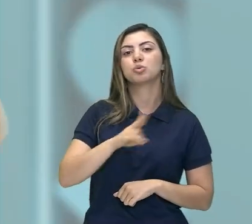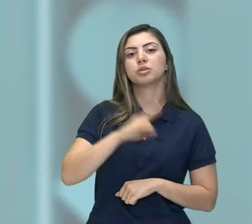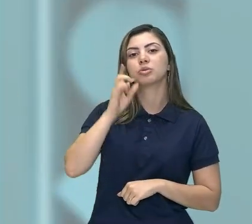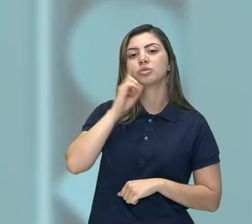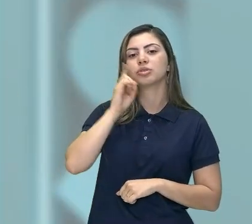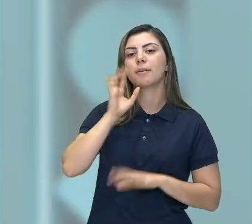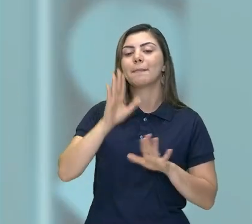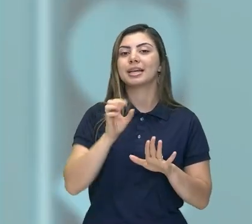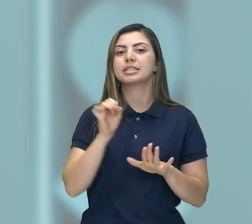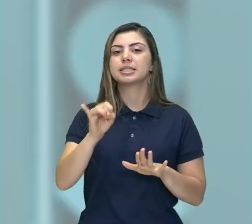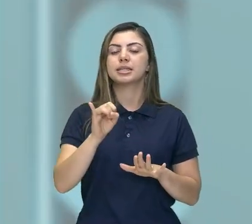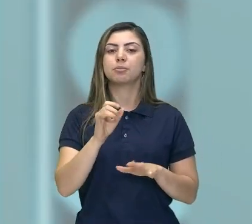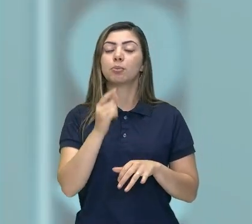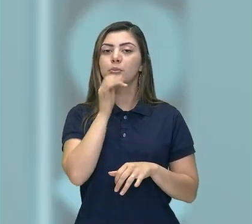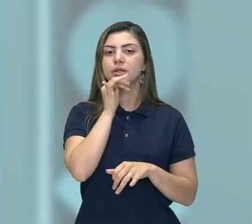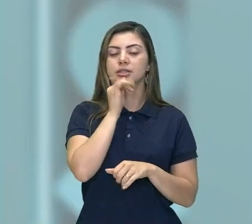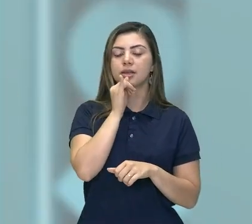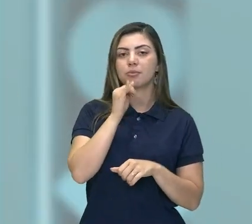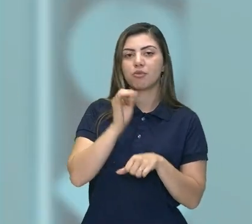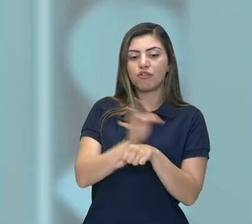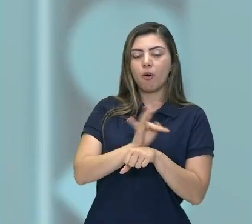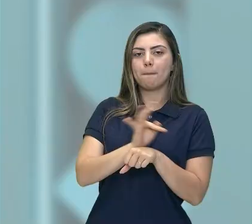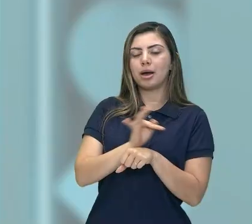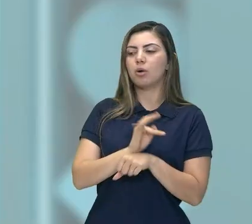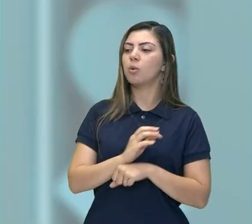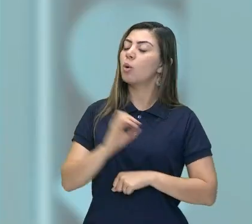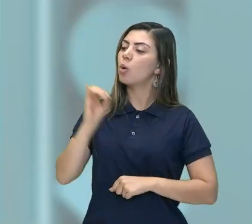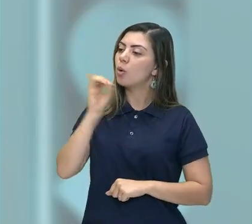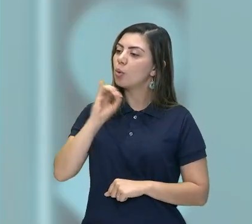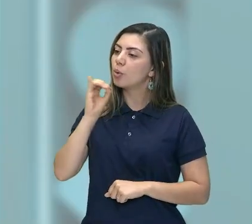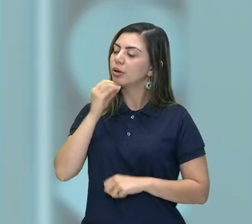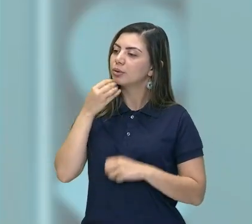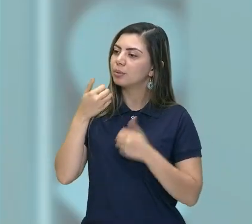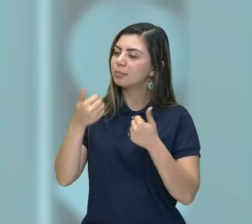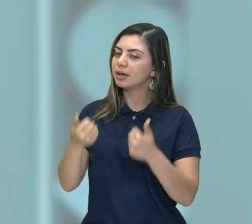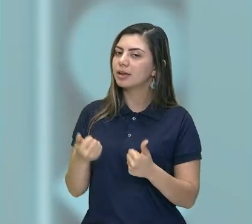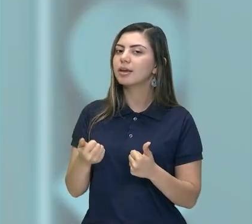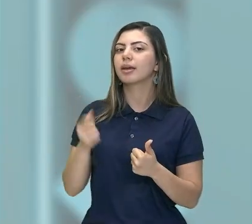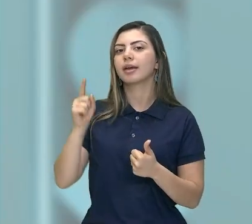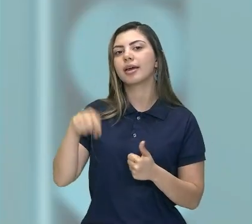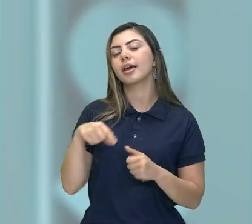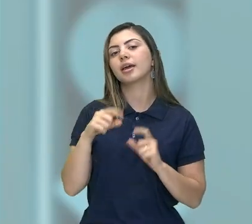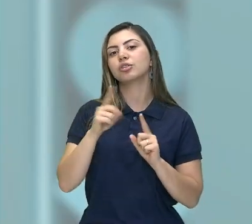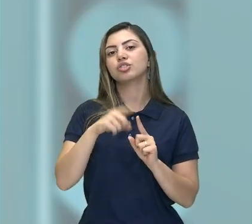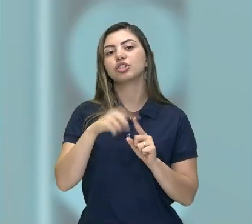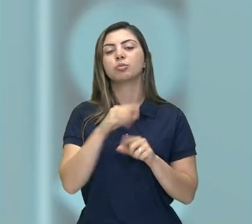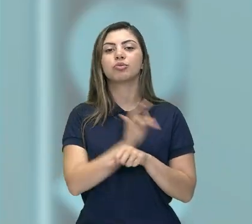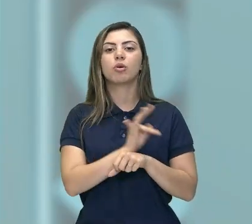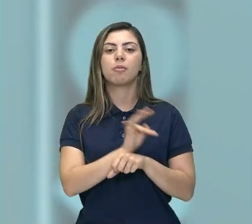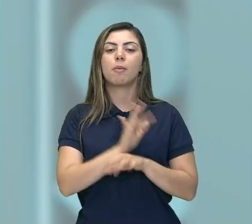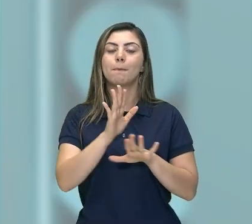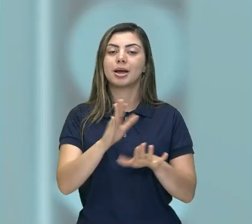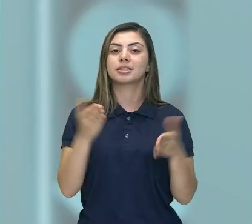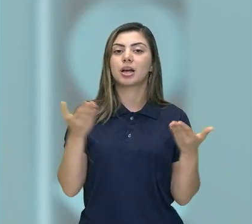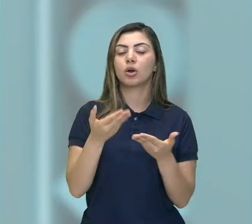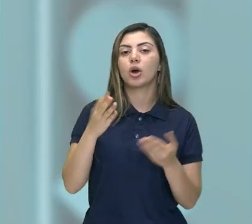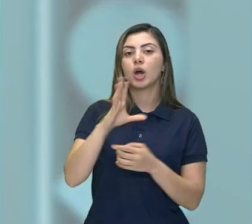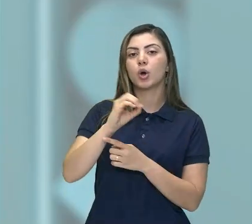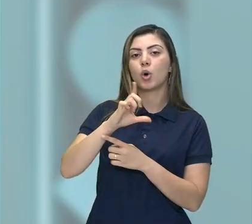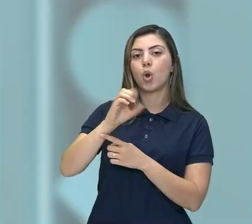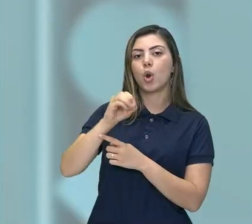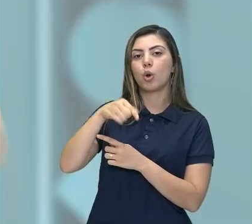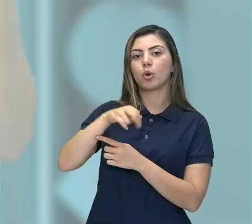tudo bem? Perceba que é uma linguagem, uma estrutura mais pensada. Então, quando a gente fala de linguagem coloquial dentro